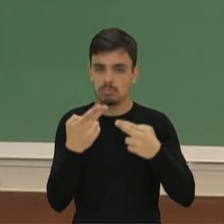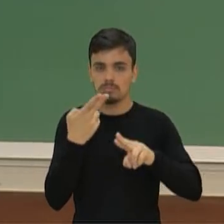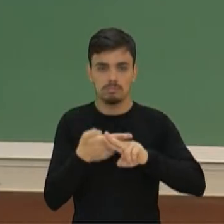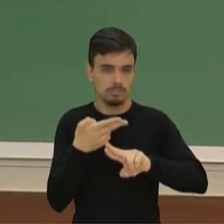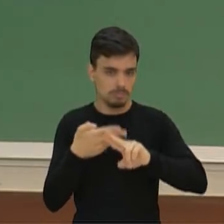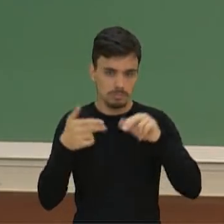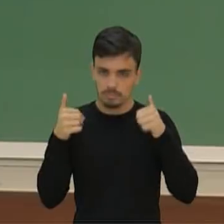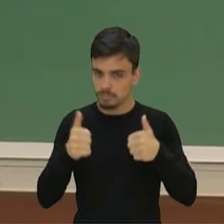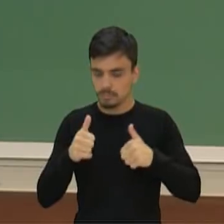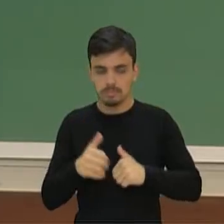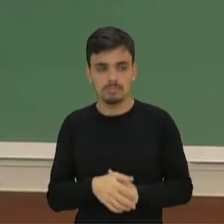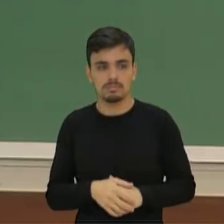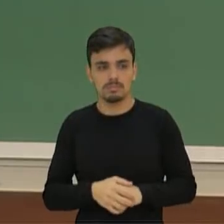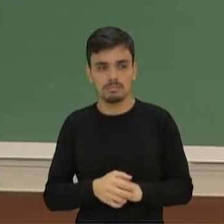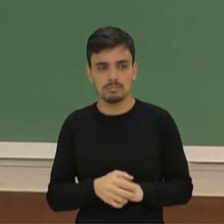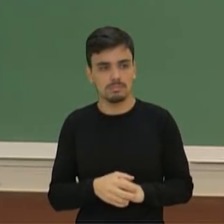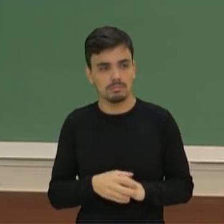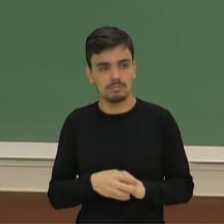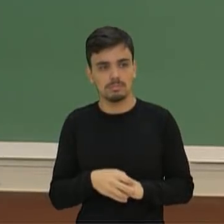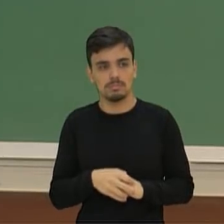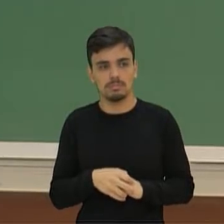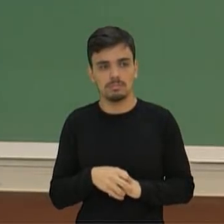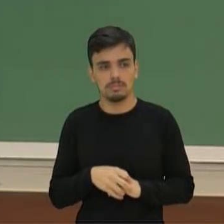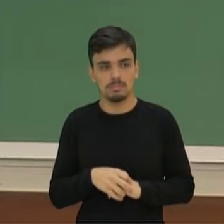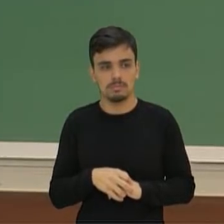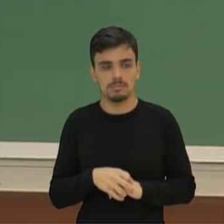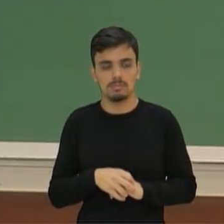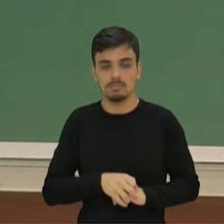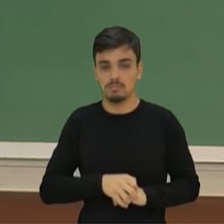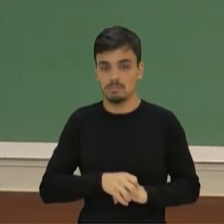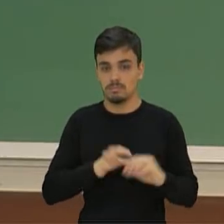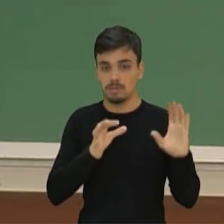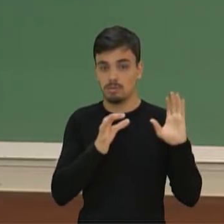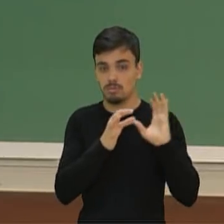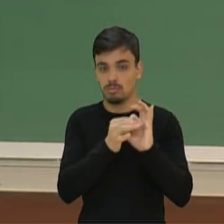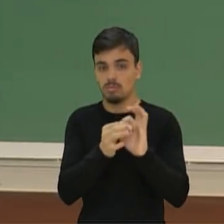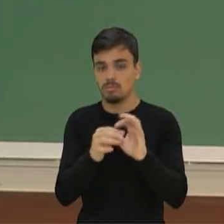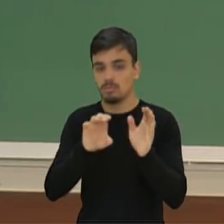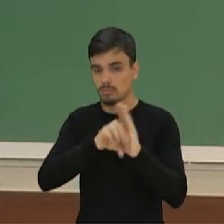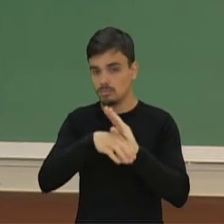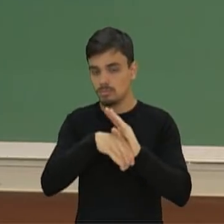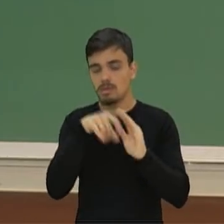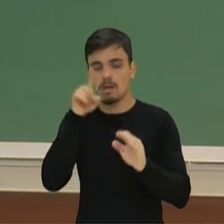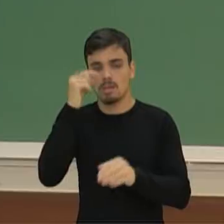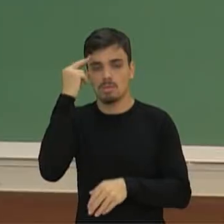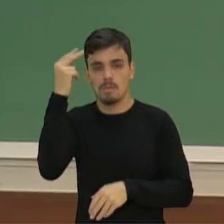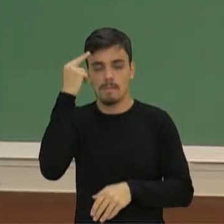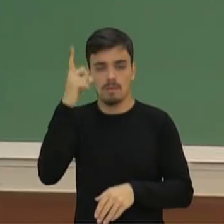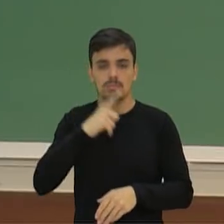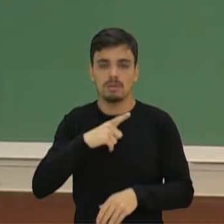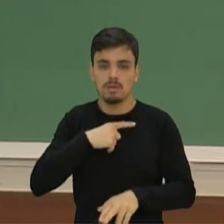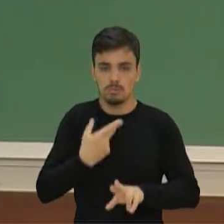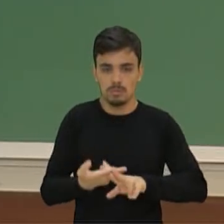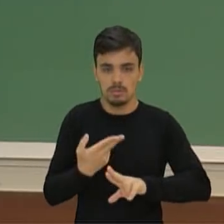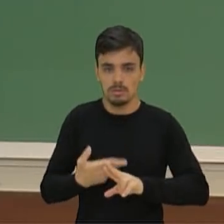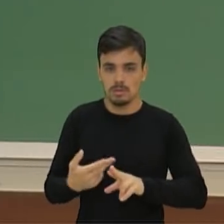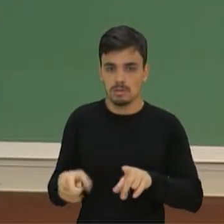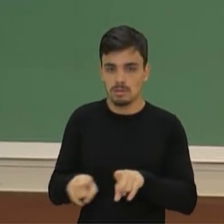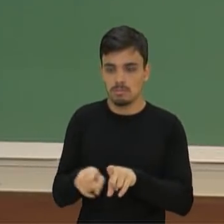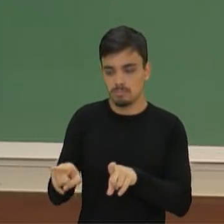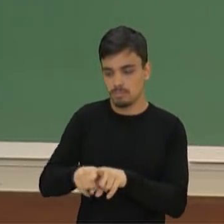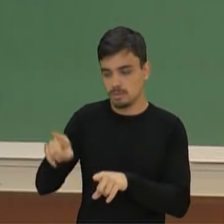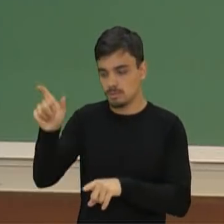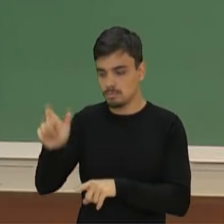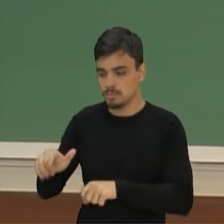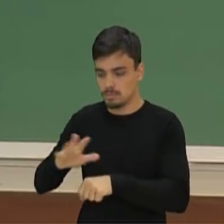ali, certo? Vamos ali novamente. Tais conceitos eram comuns serem aplicados aos enfermos, como também aos